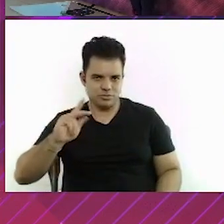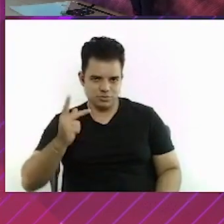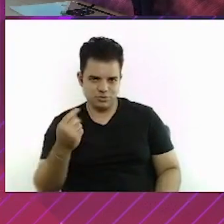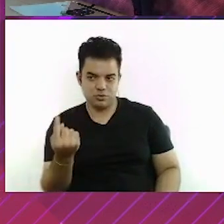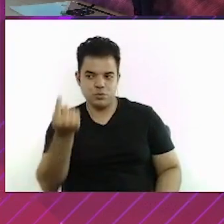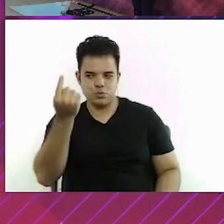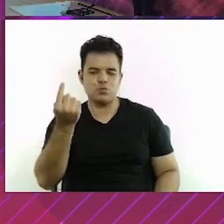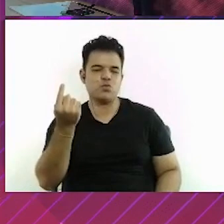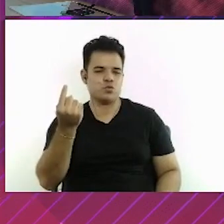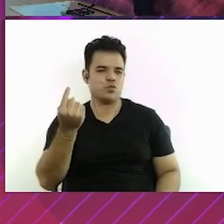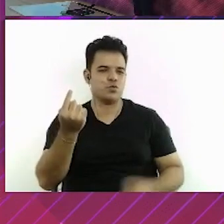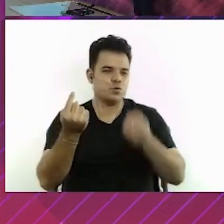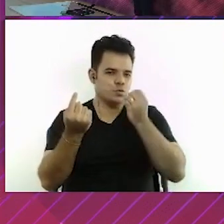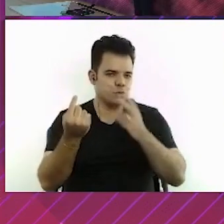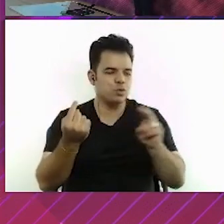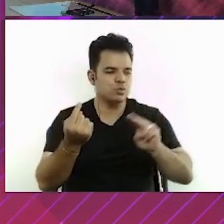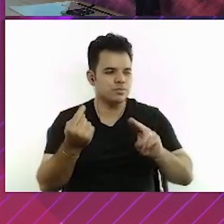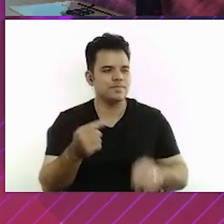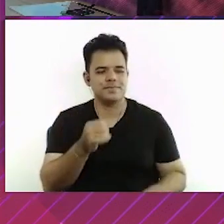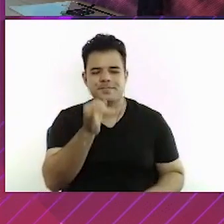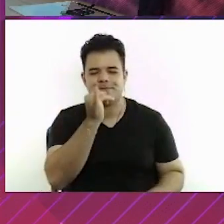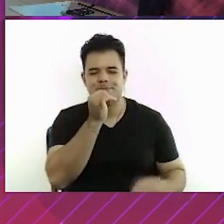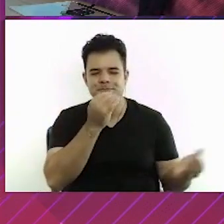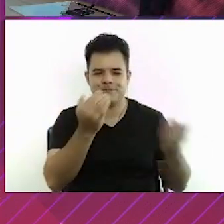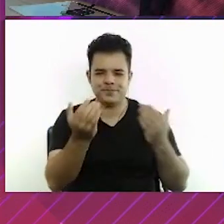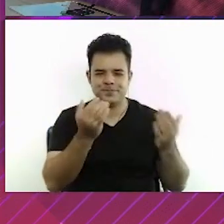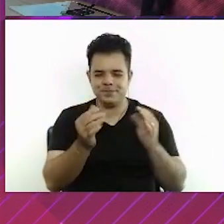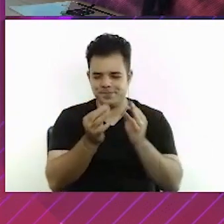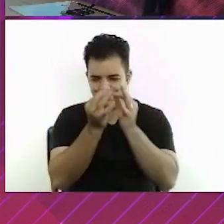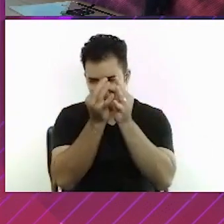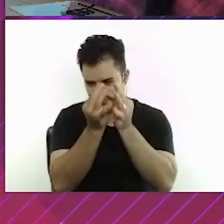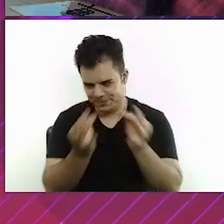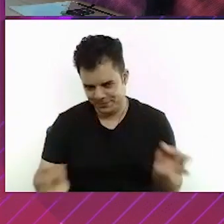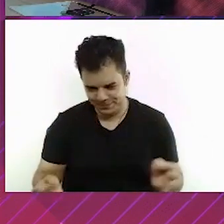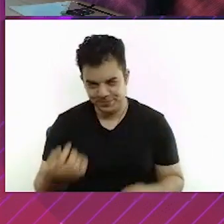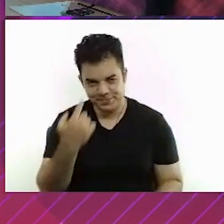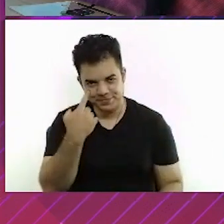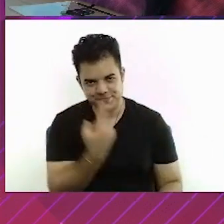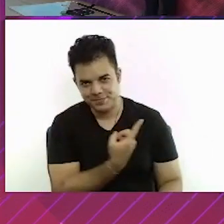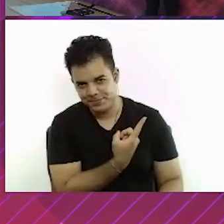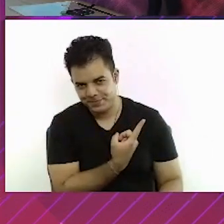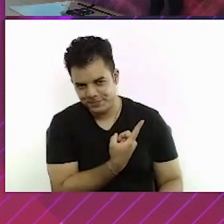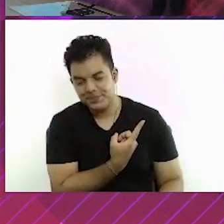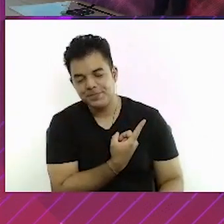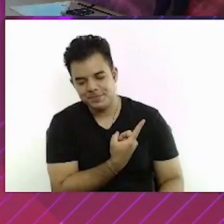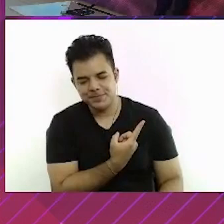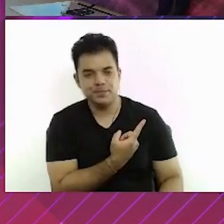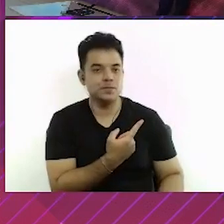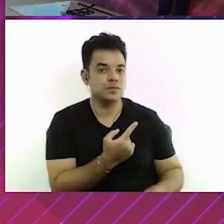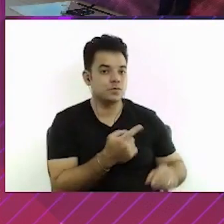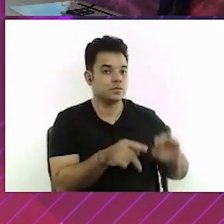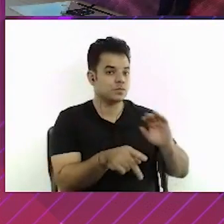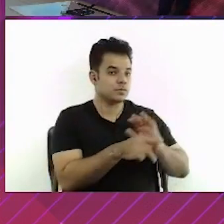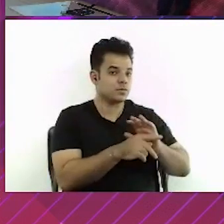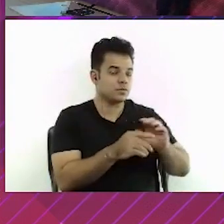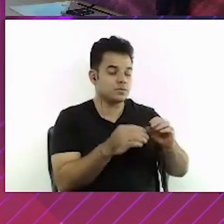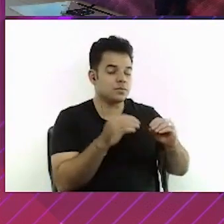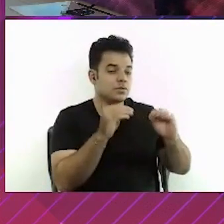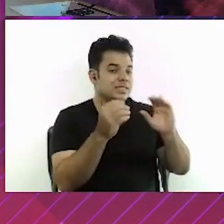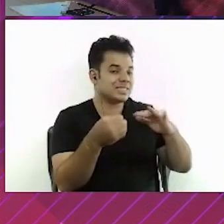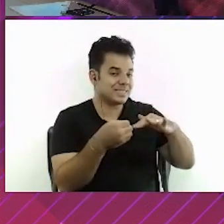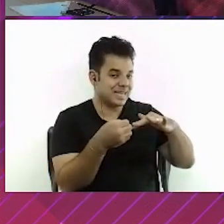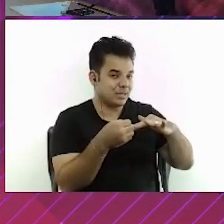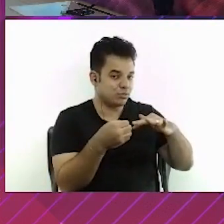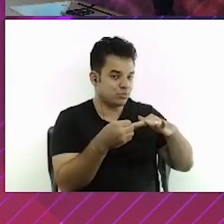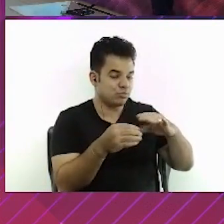Aqui é uma ilustração bem simplista. Você tem um microserviço que vai publicar os dados no RabbitMQ como se fossem